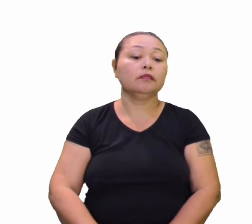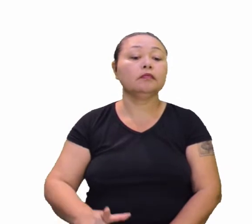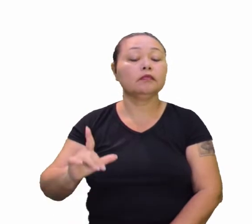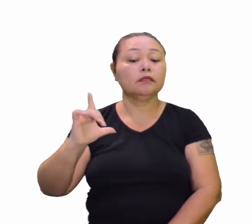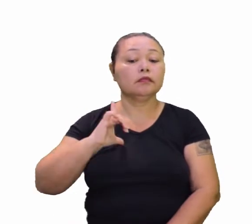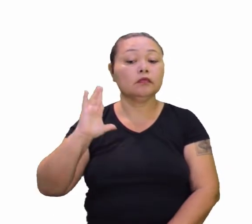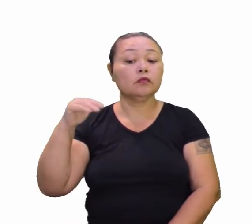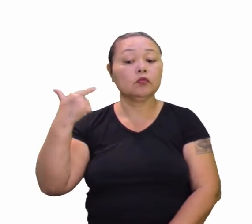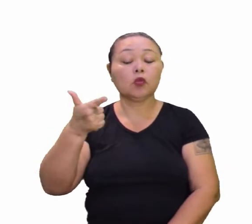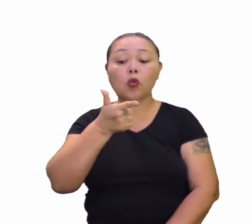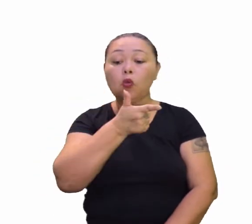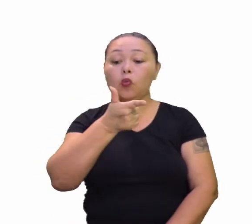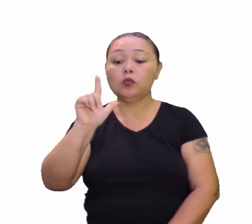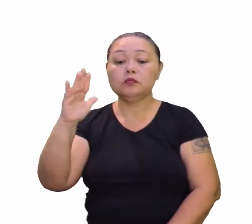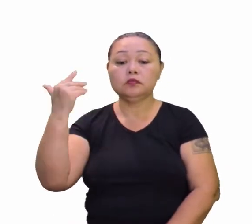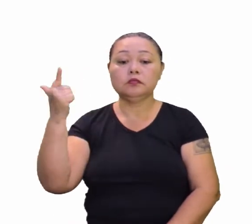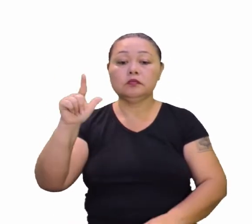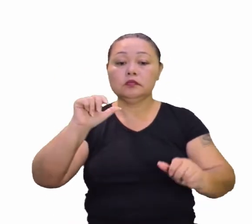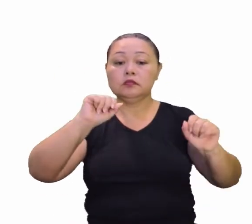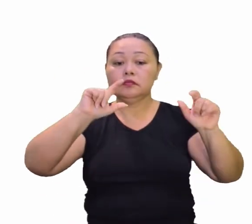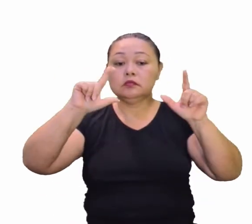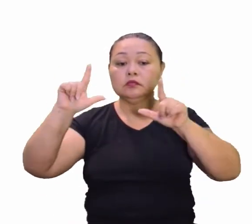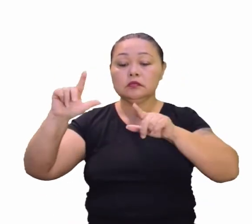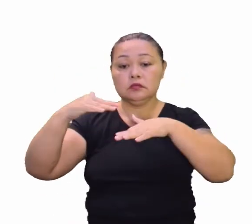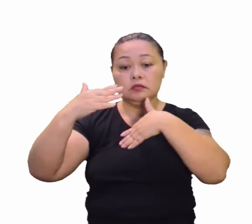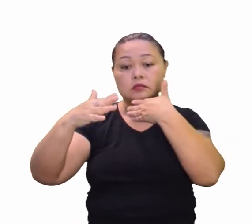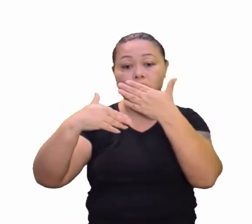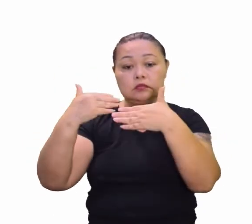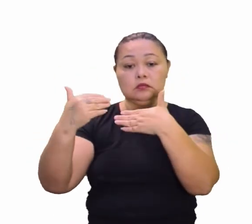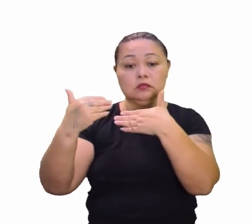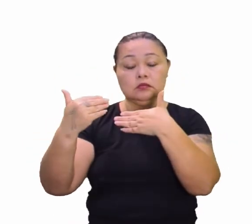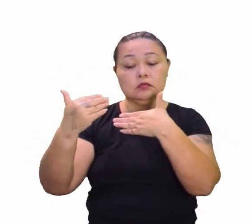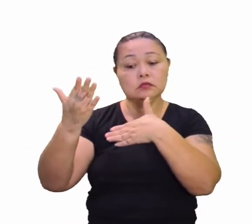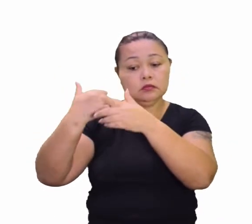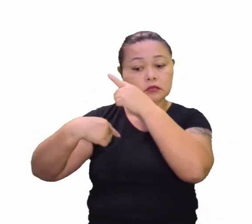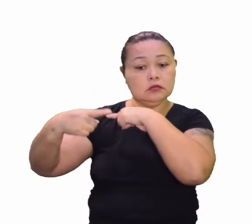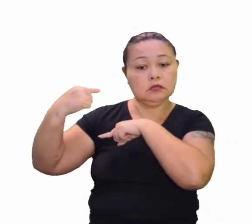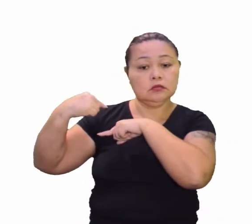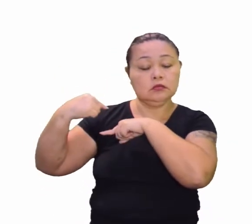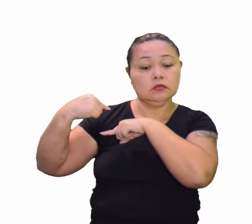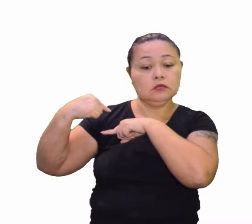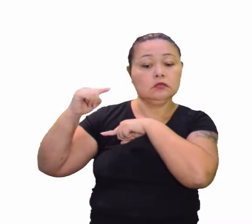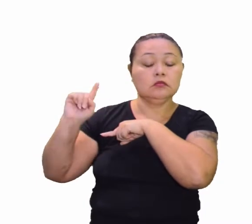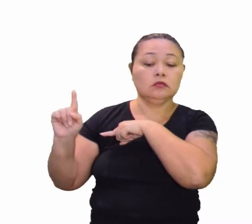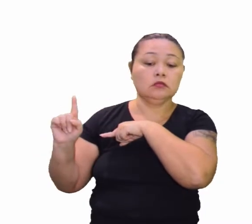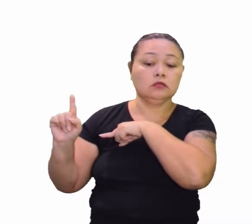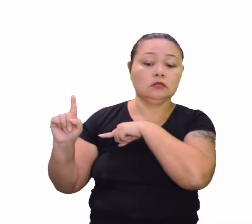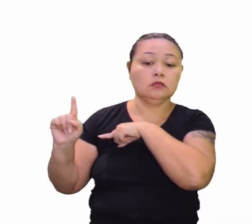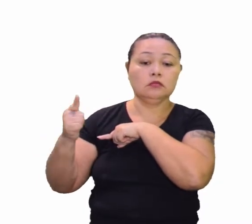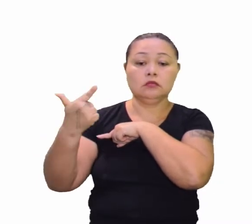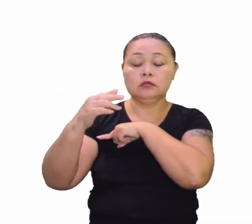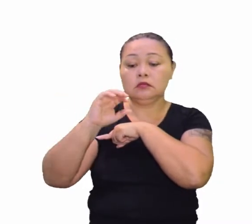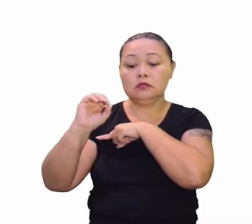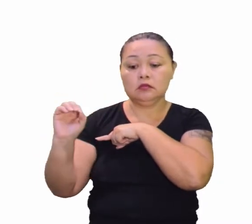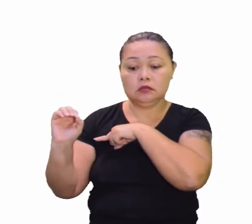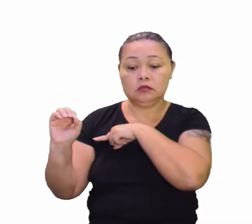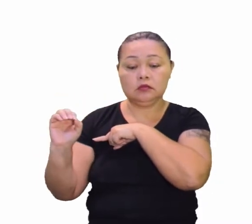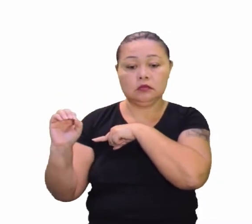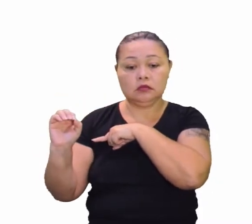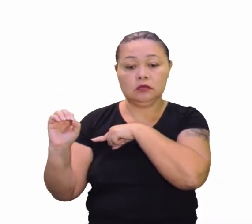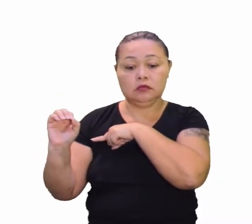Então, nós temos aqui outra tabela. Olha só a evolução. Deixa eu voltar aqui, ó. A gente tem aqui a de